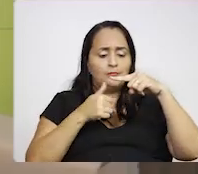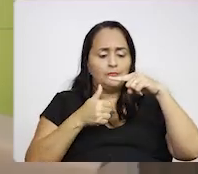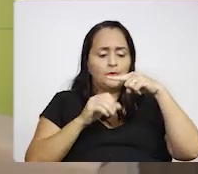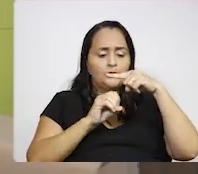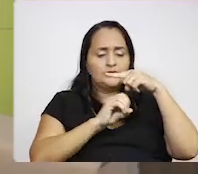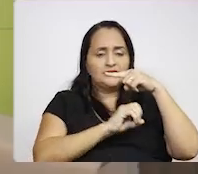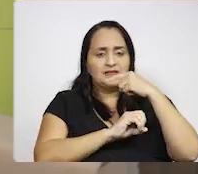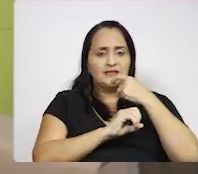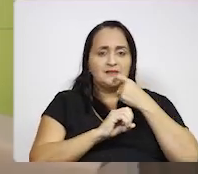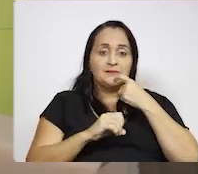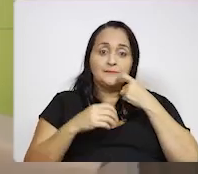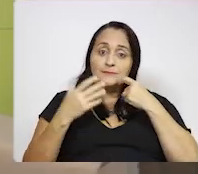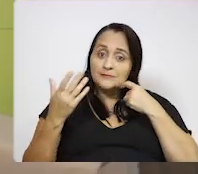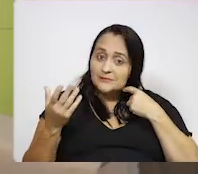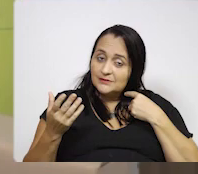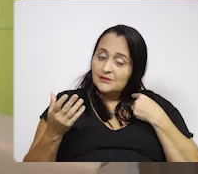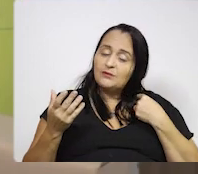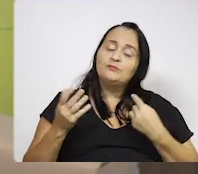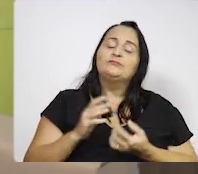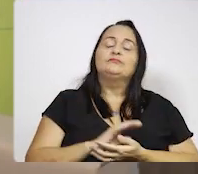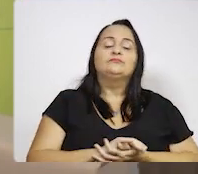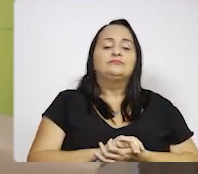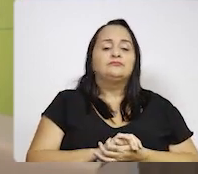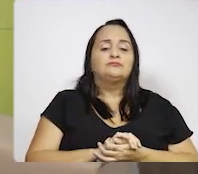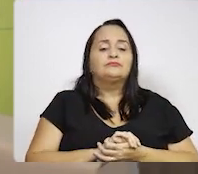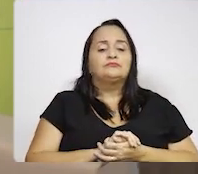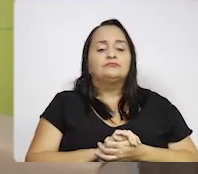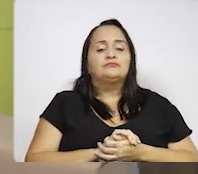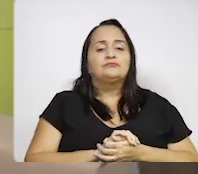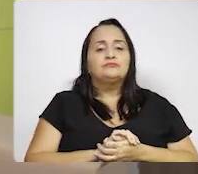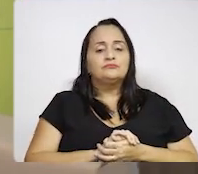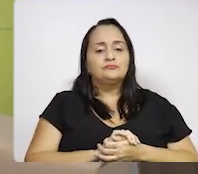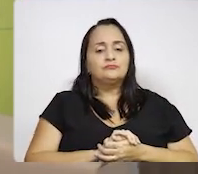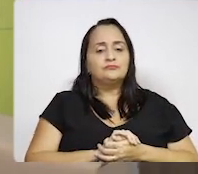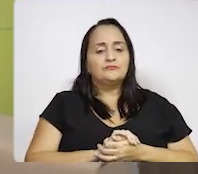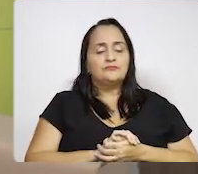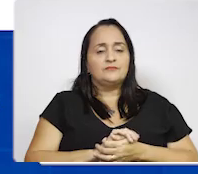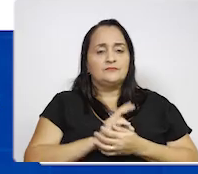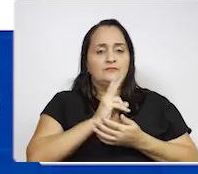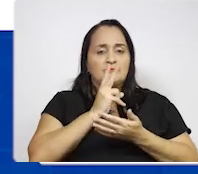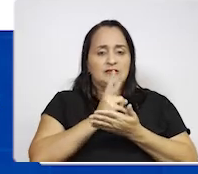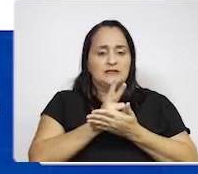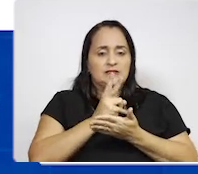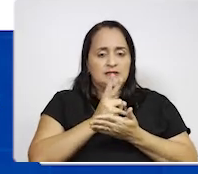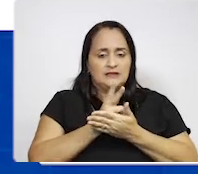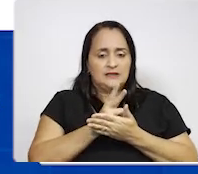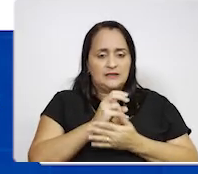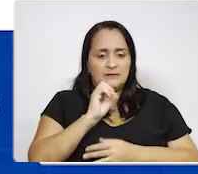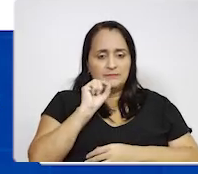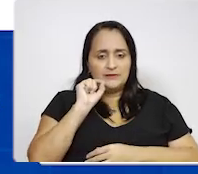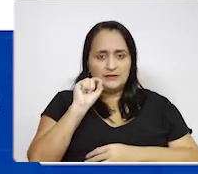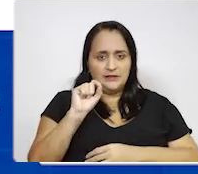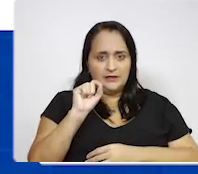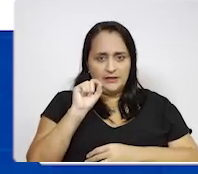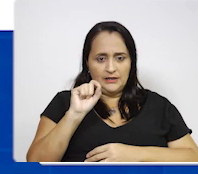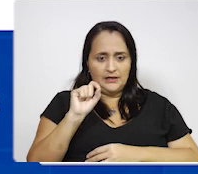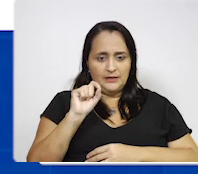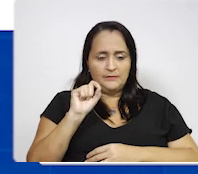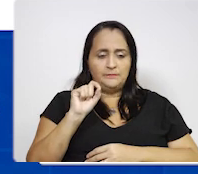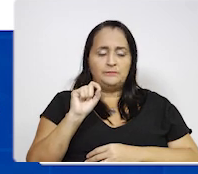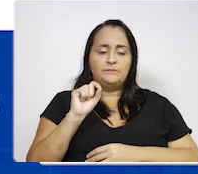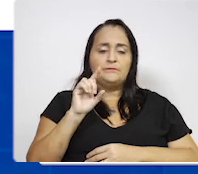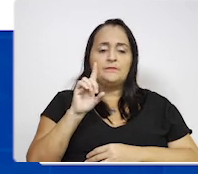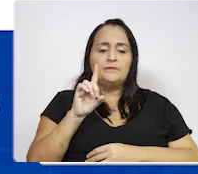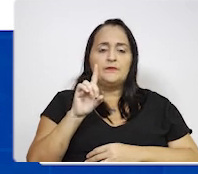são frações. Então, nesse caso, toda vez que o